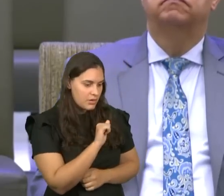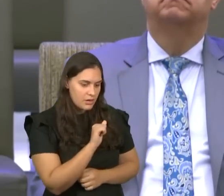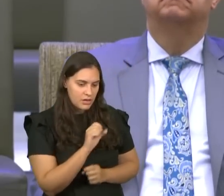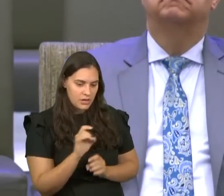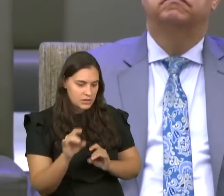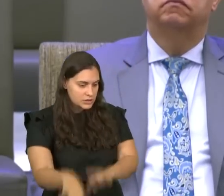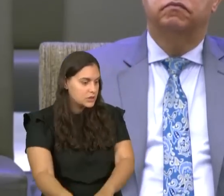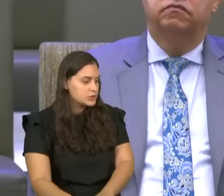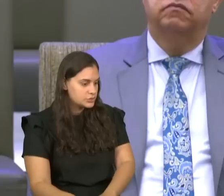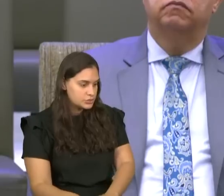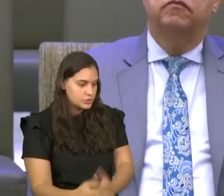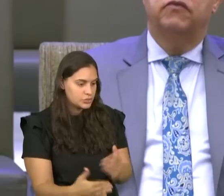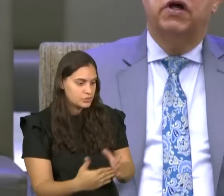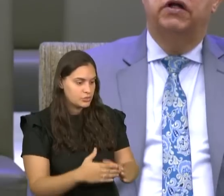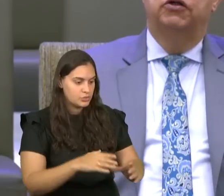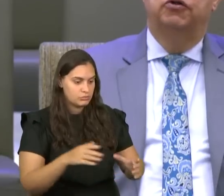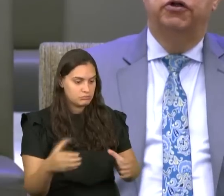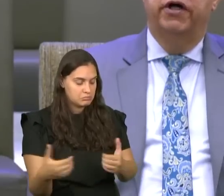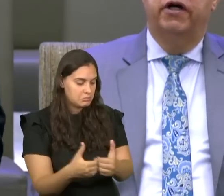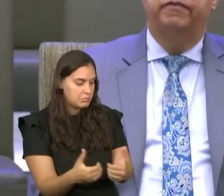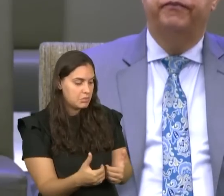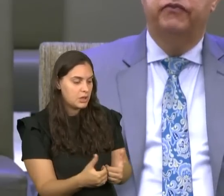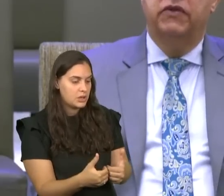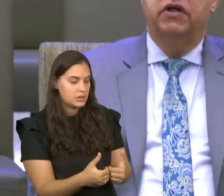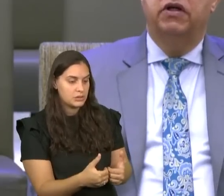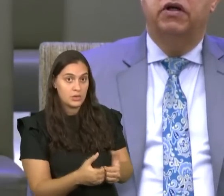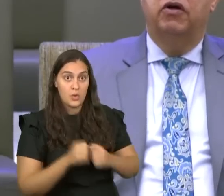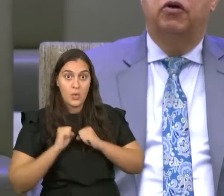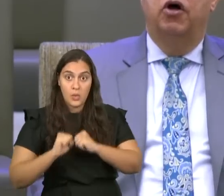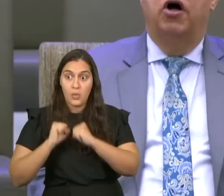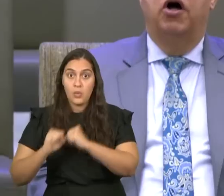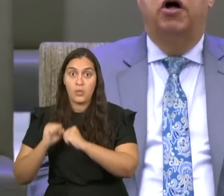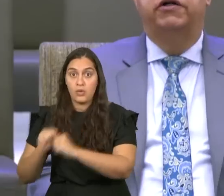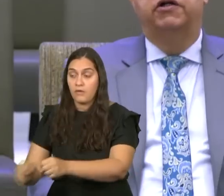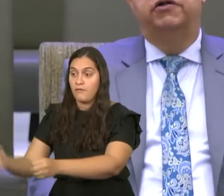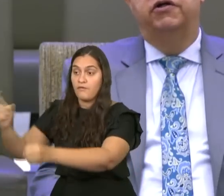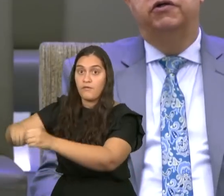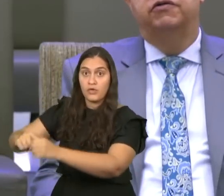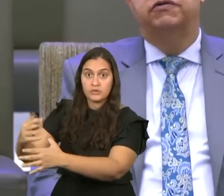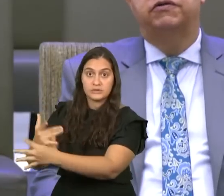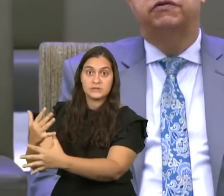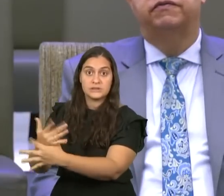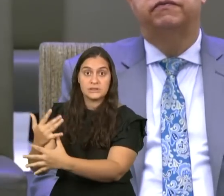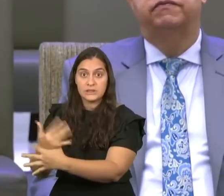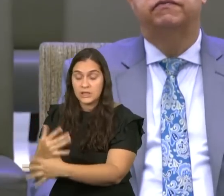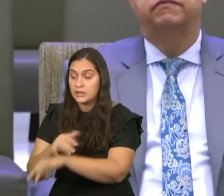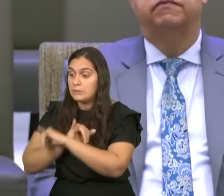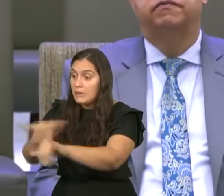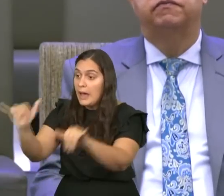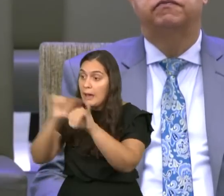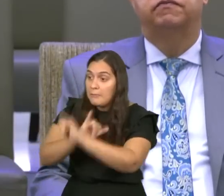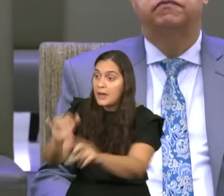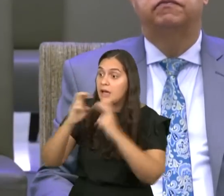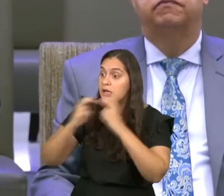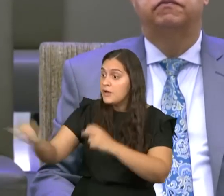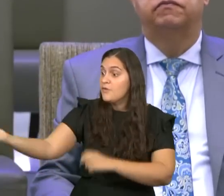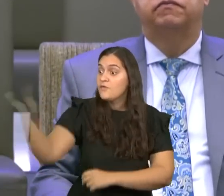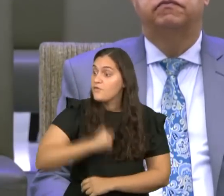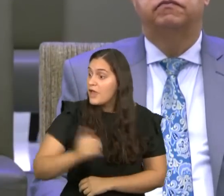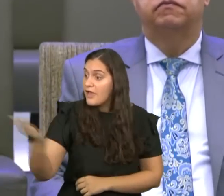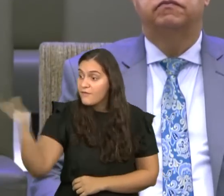de água junto ao poço e correu de volta para o povoado dizendo a todos